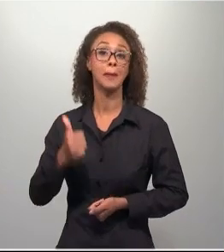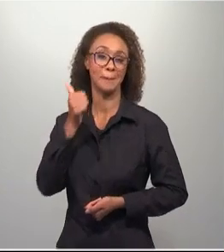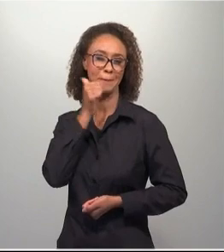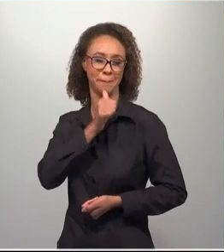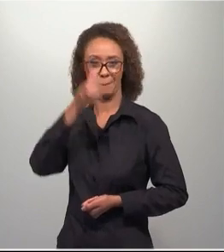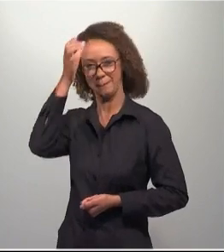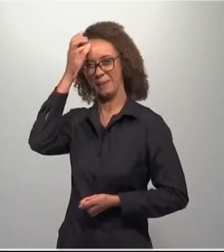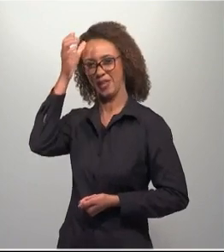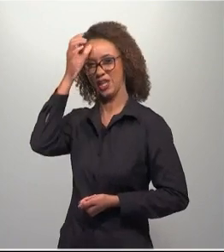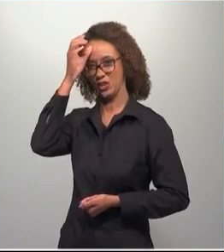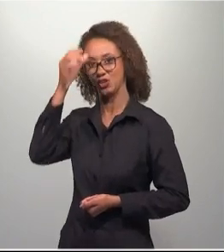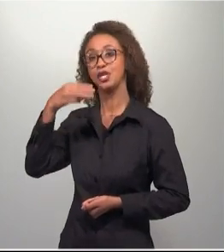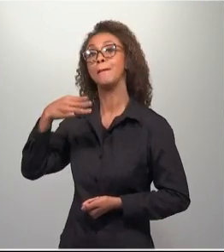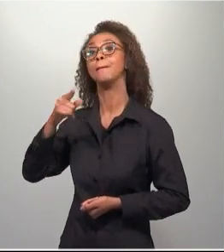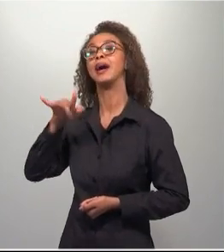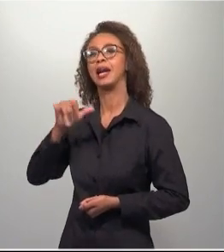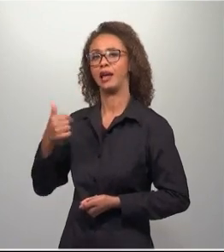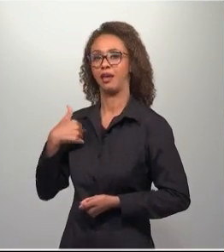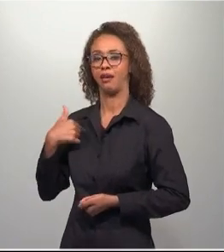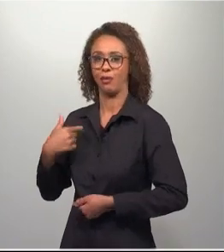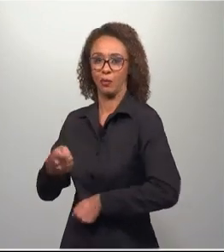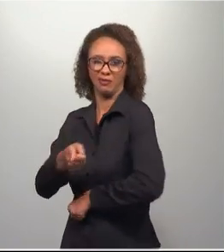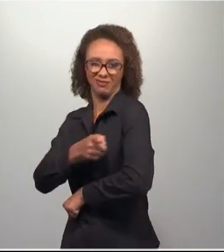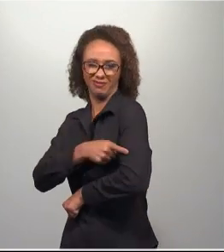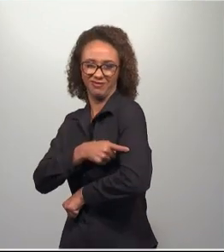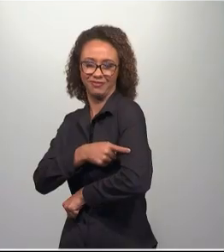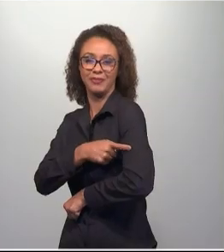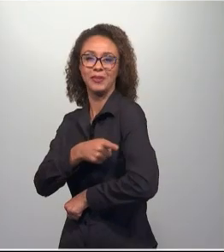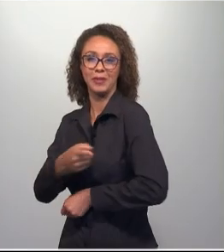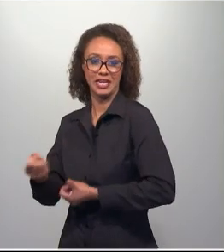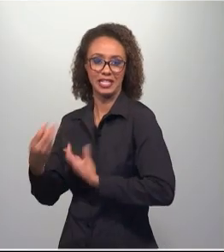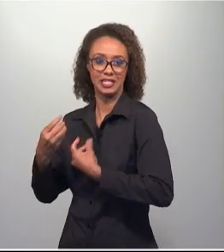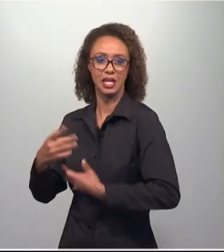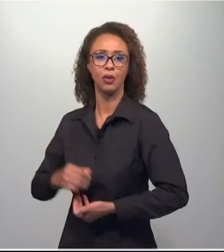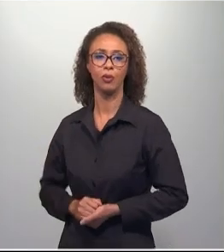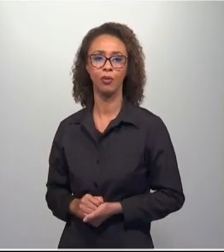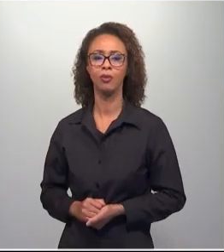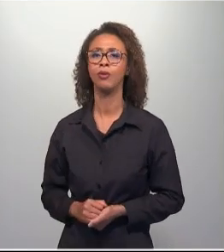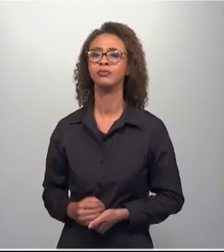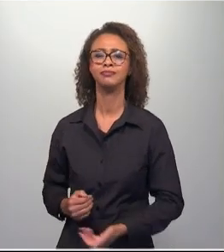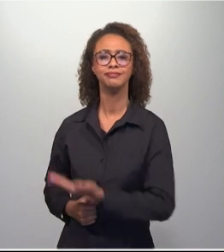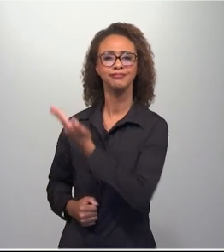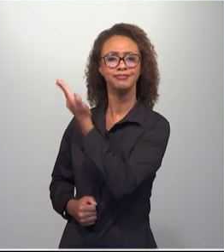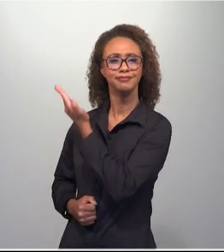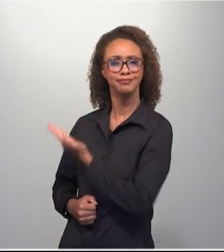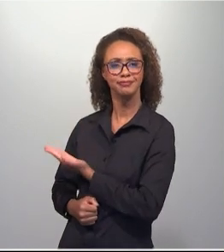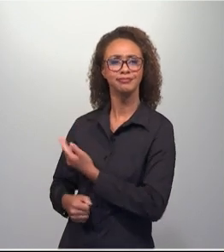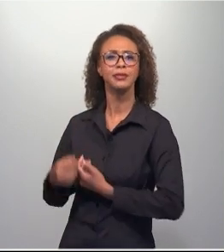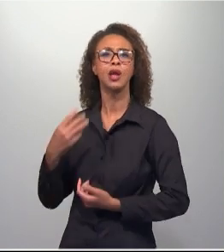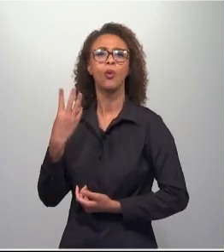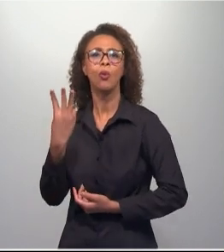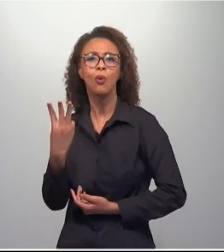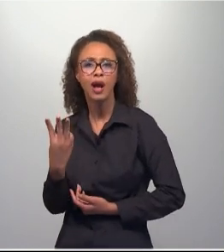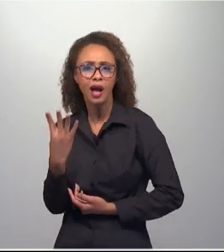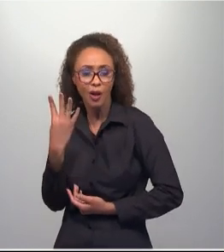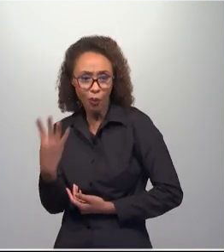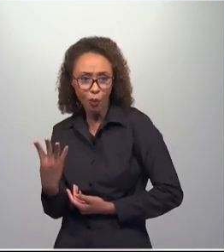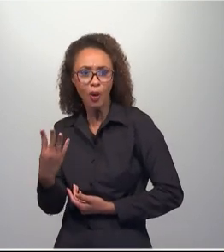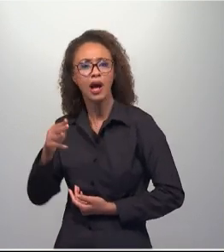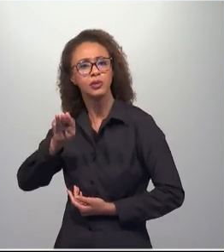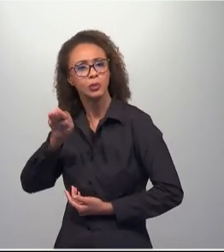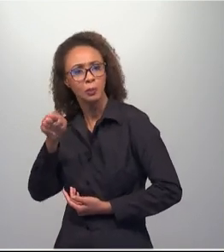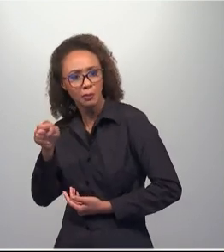mary lá no primário né eu tenho lá quatro milhares seis centenas duas